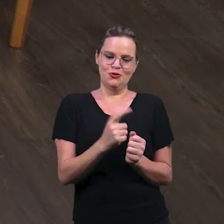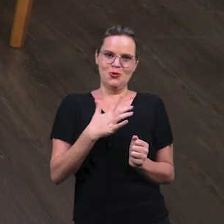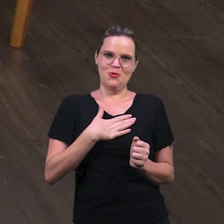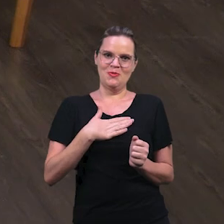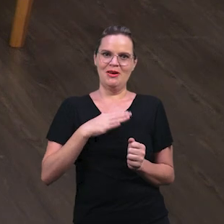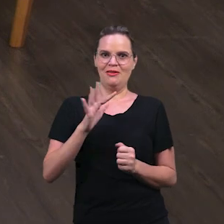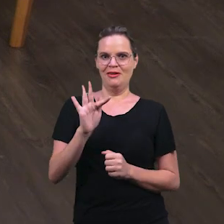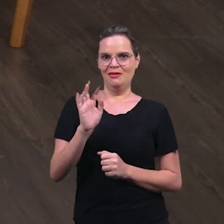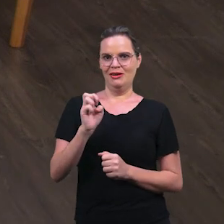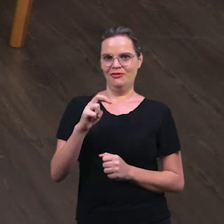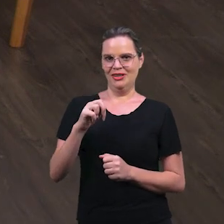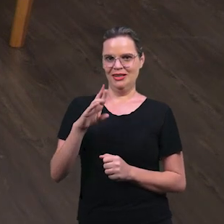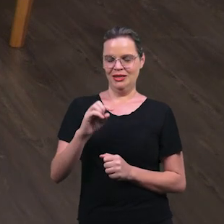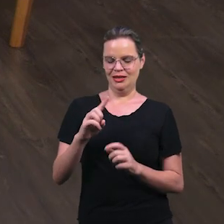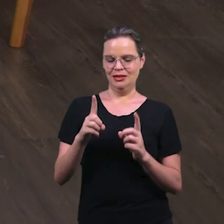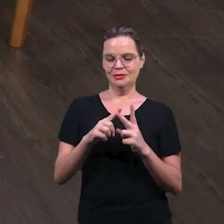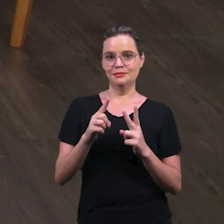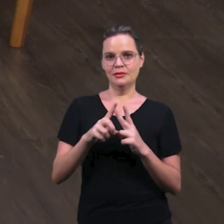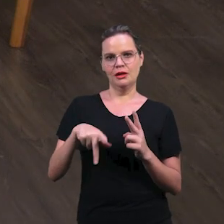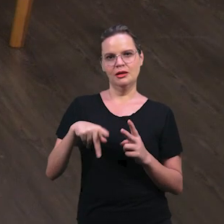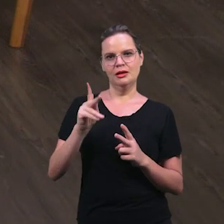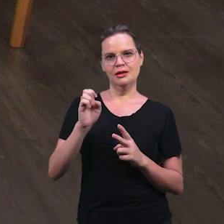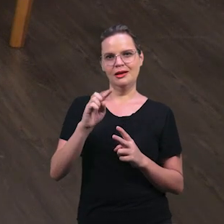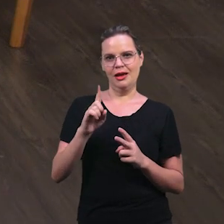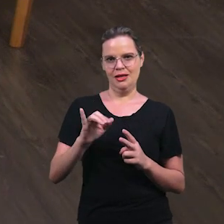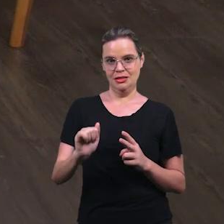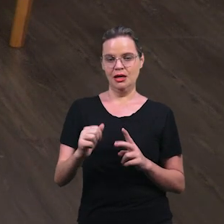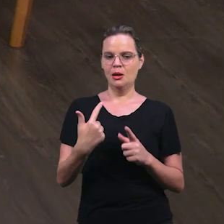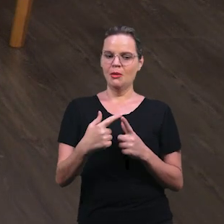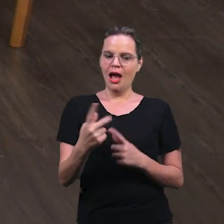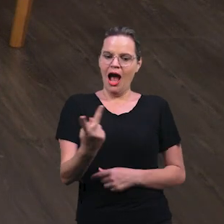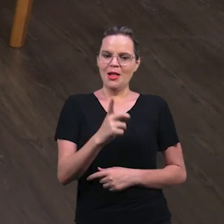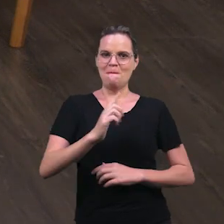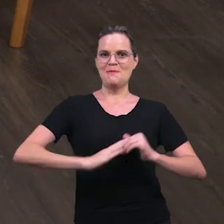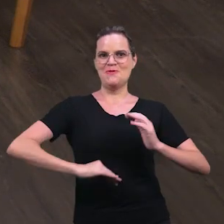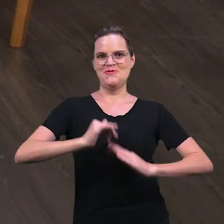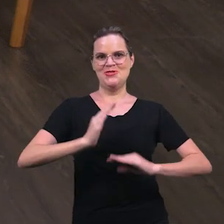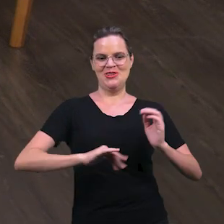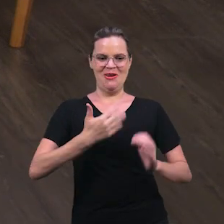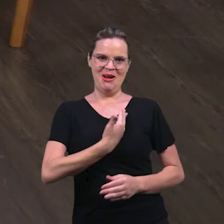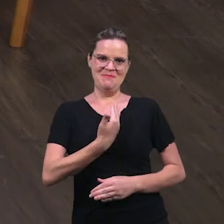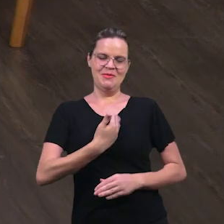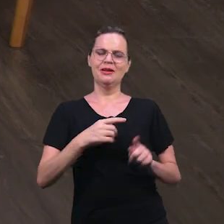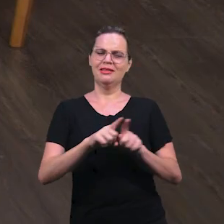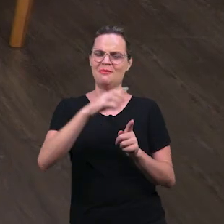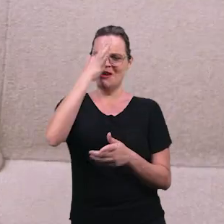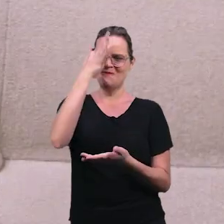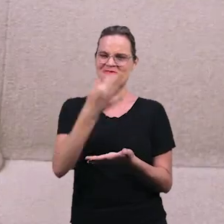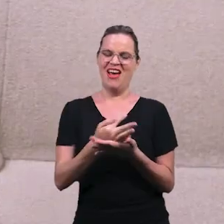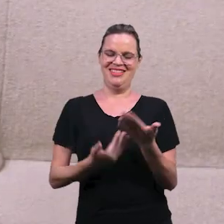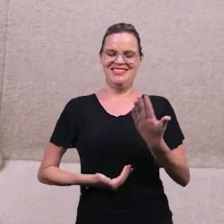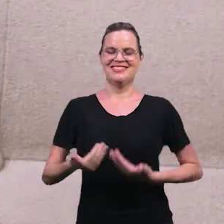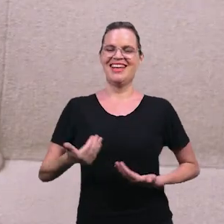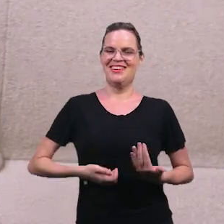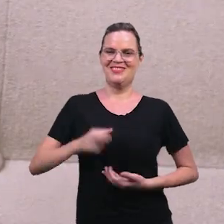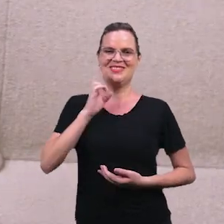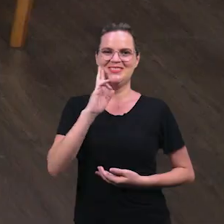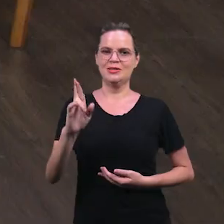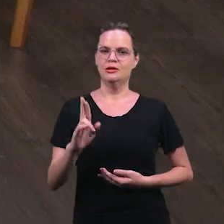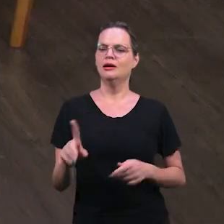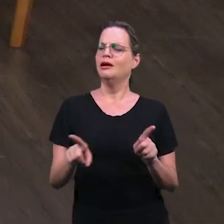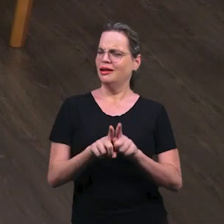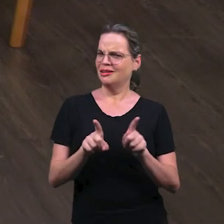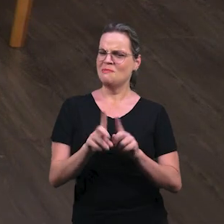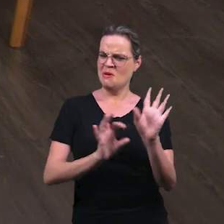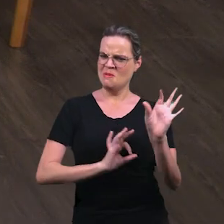a Fernanda e a Késia. Colegas de profissão, de fé, irmãs em Cristo. E